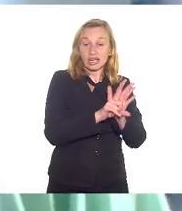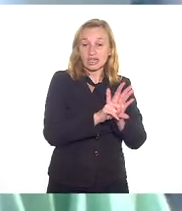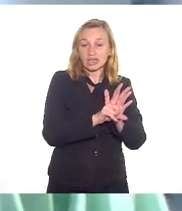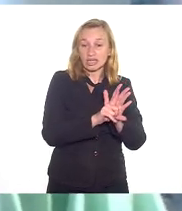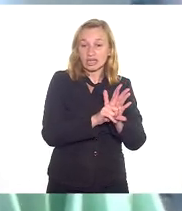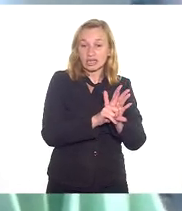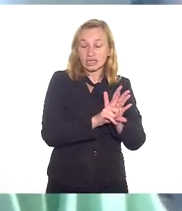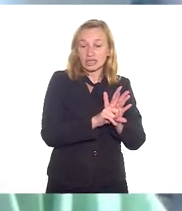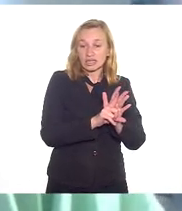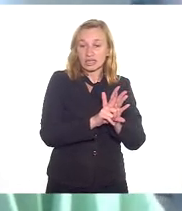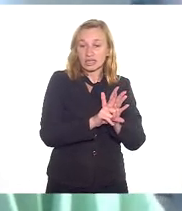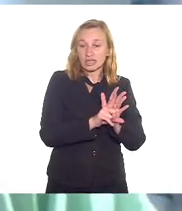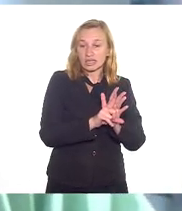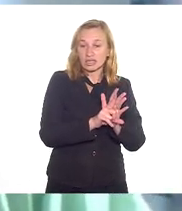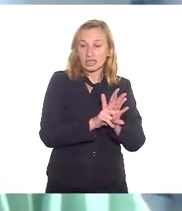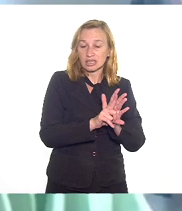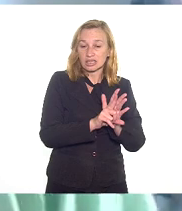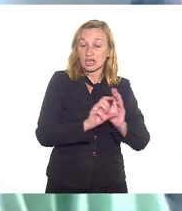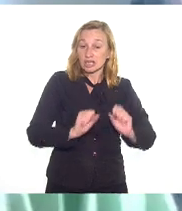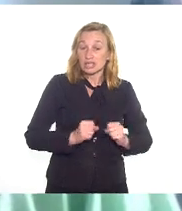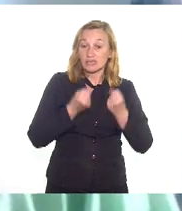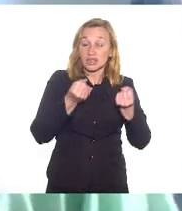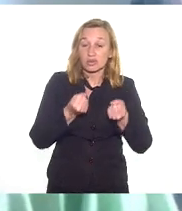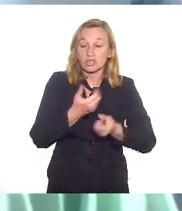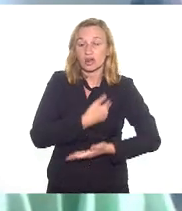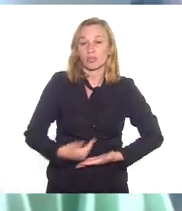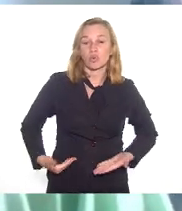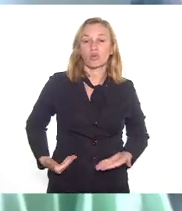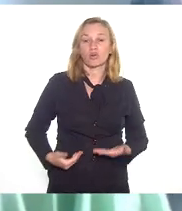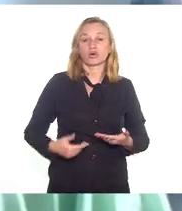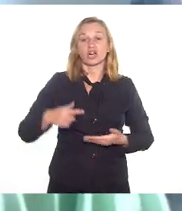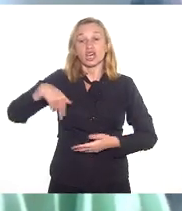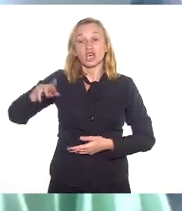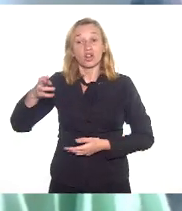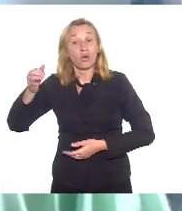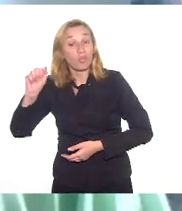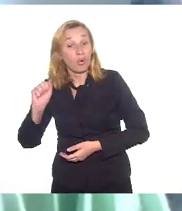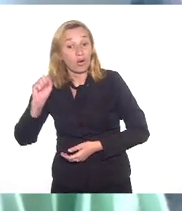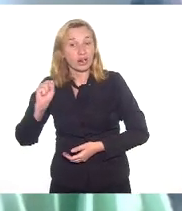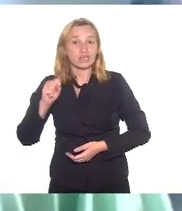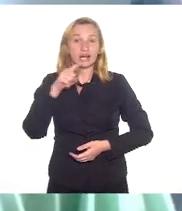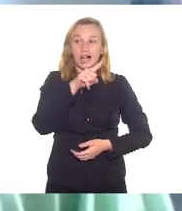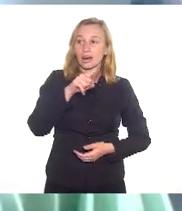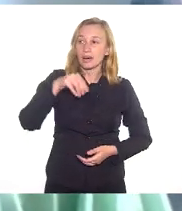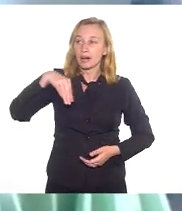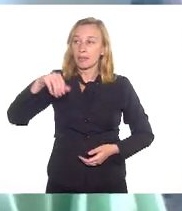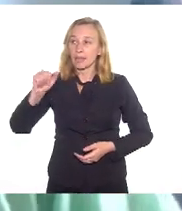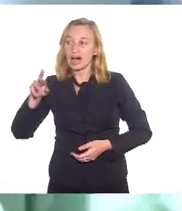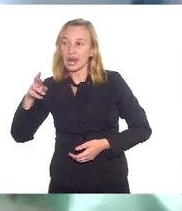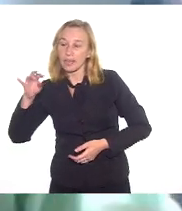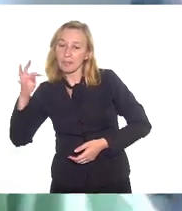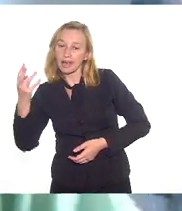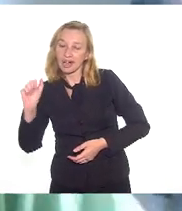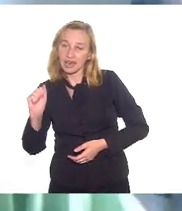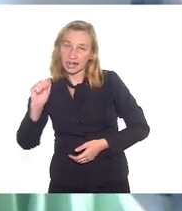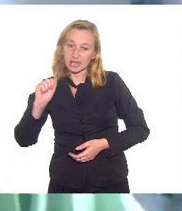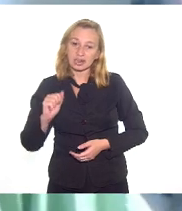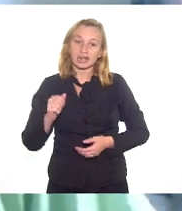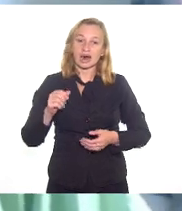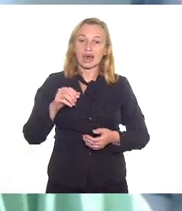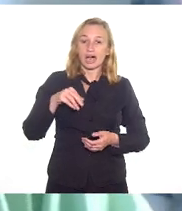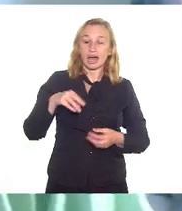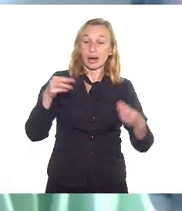impedir o despejo de quilombolas da Restinga da Marambaia. A Marinha queria despejá-los de